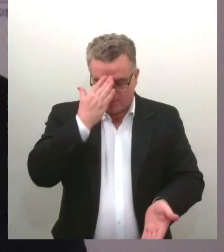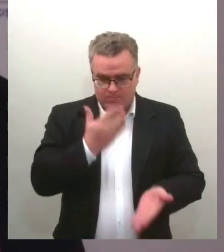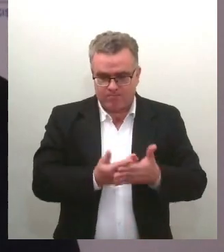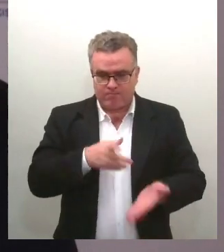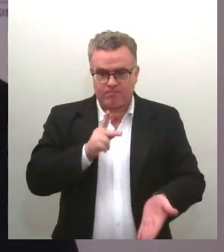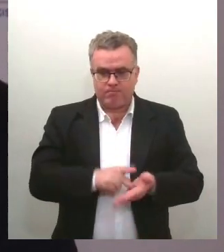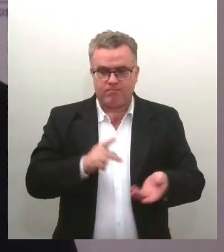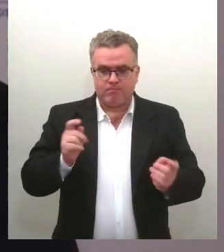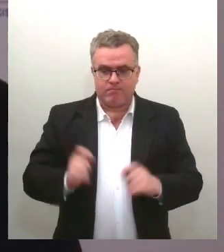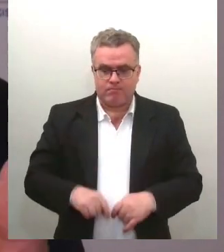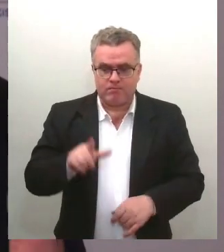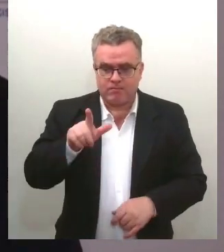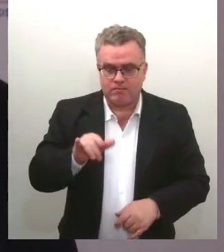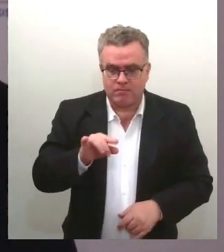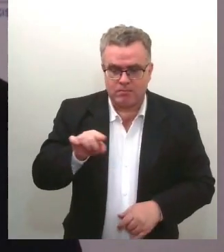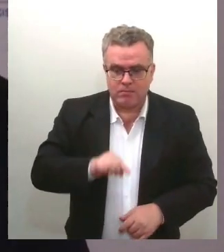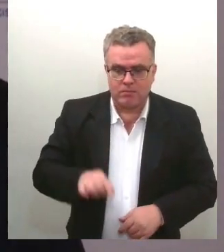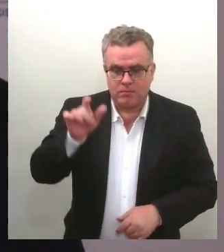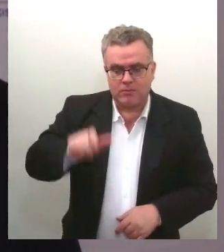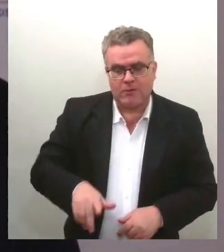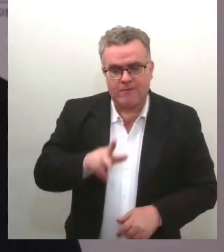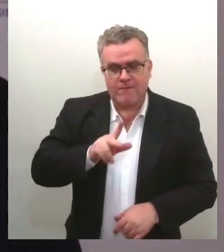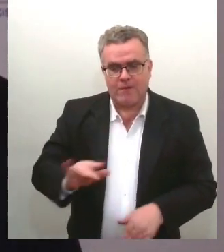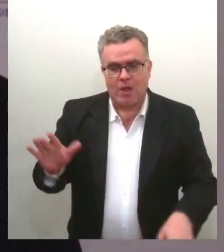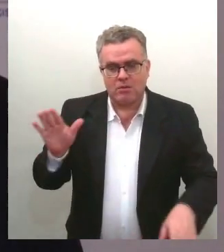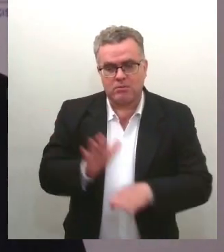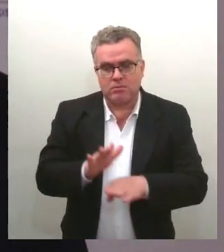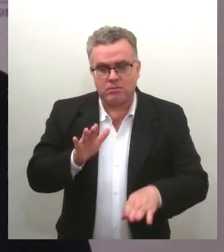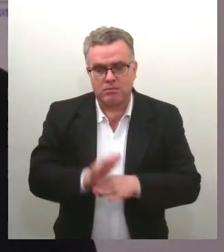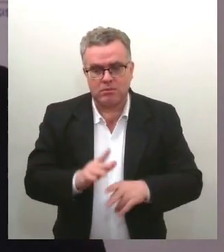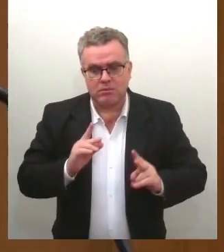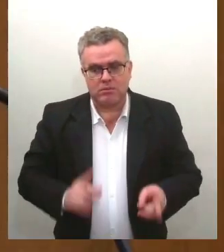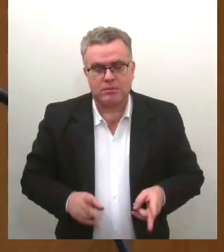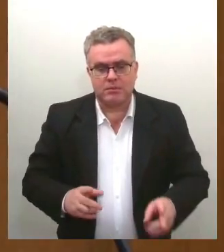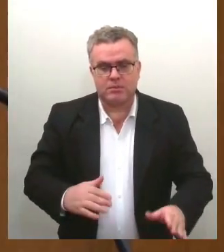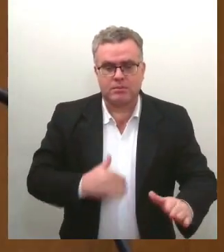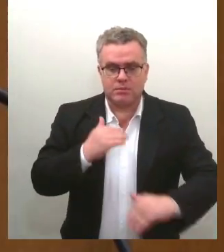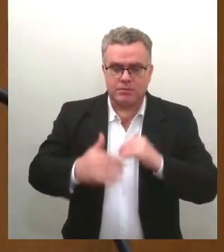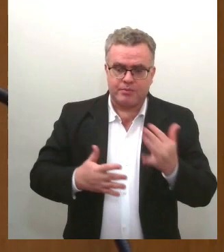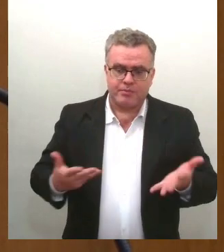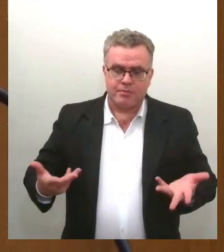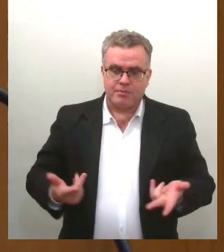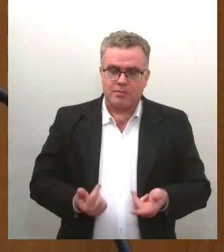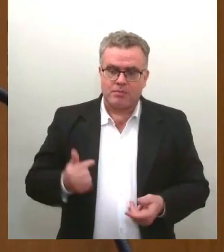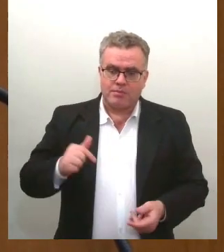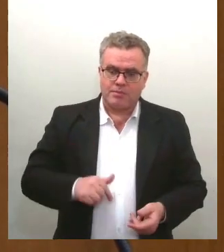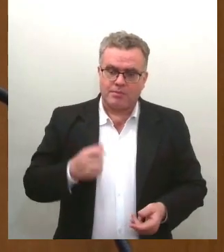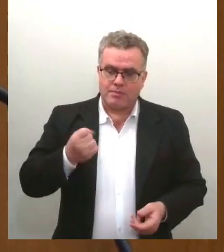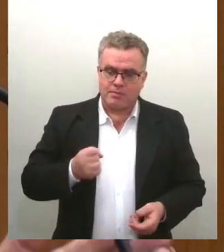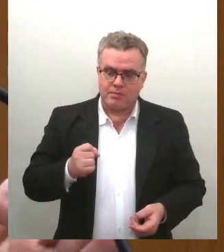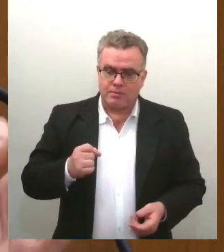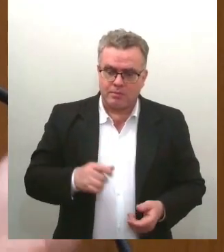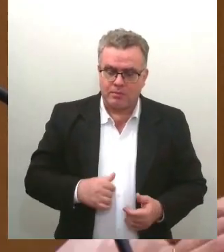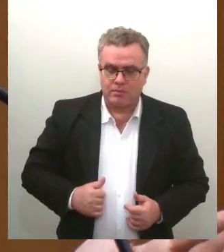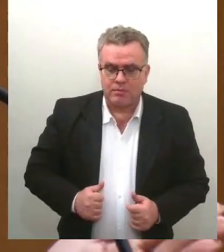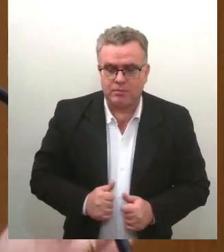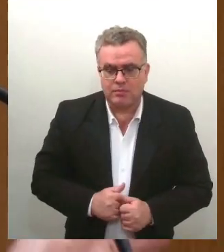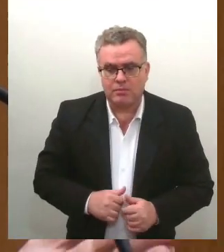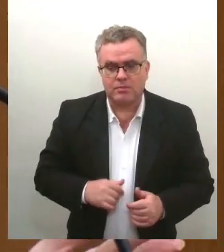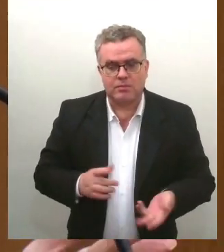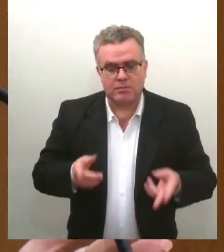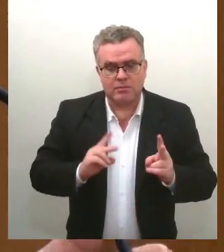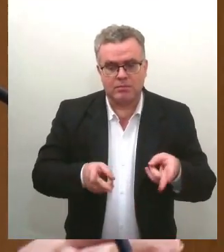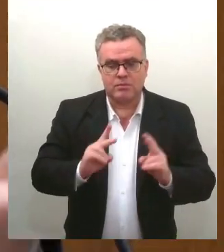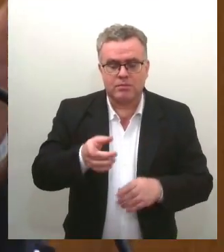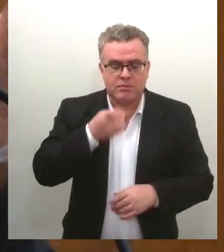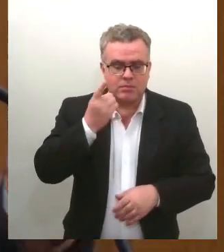no andamento e no aprimoramento dos trabalhos aqui na nossa casa. Na sequência, a deputada estadual Áurea Ribeiro também